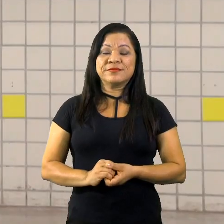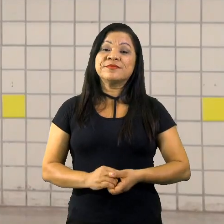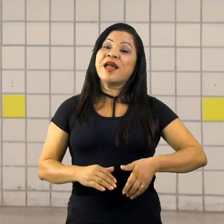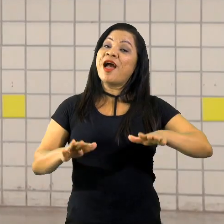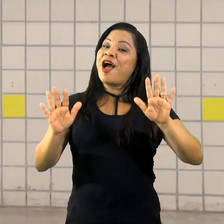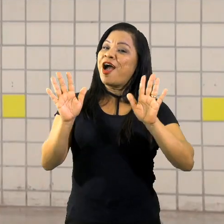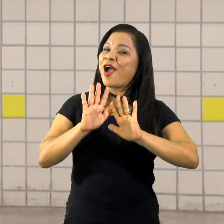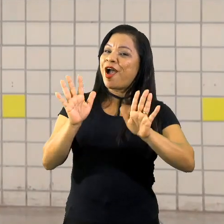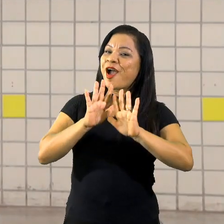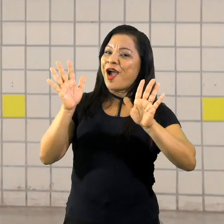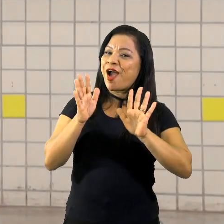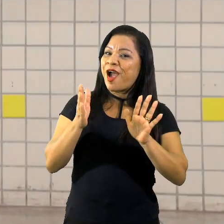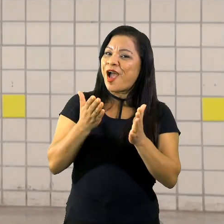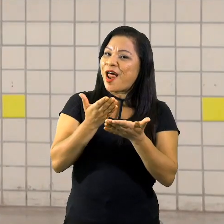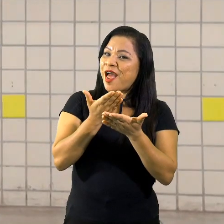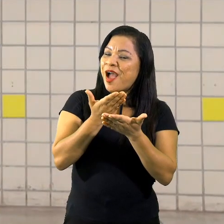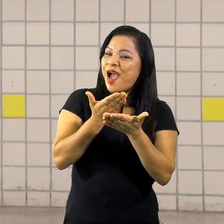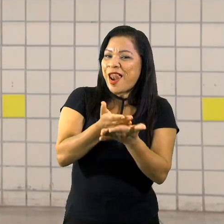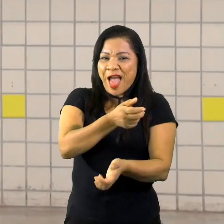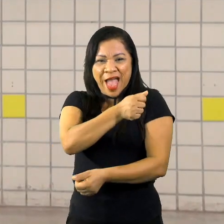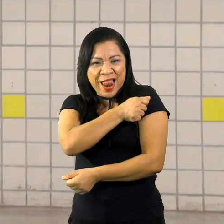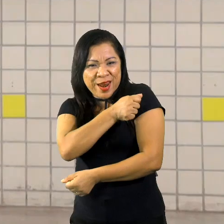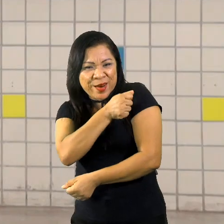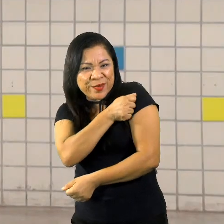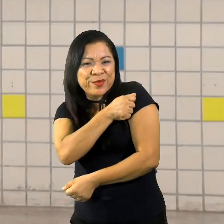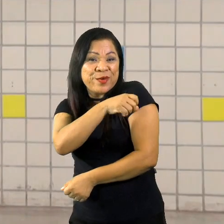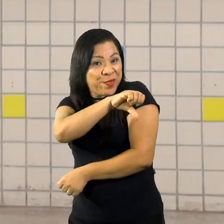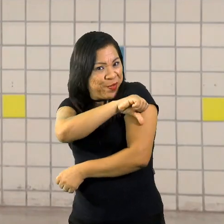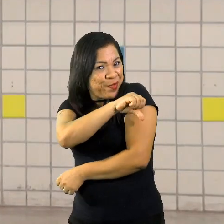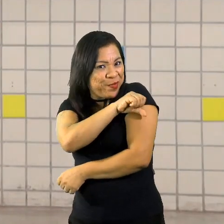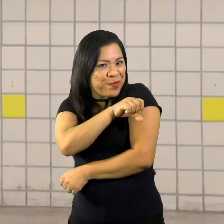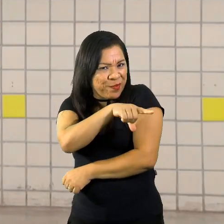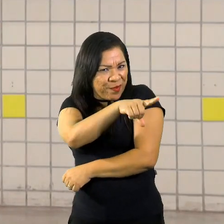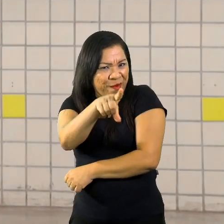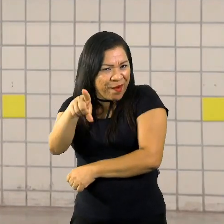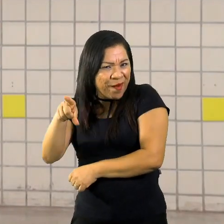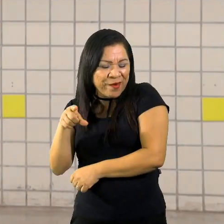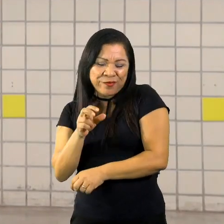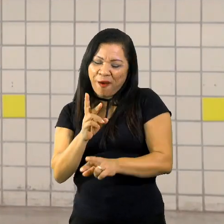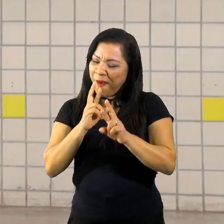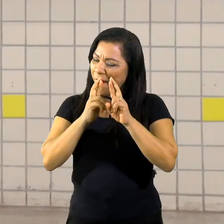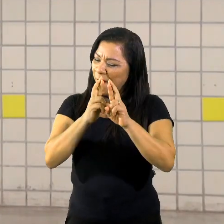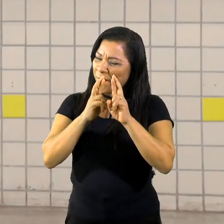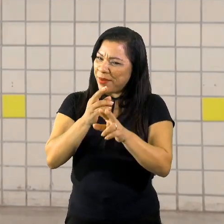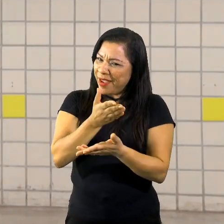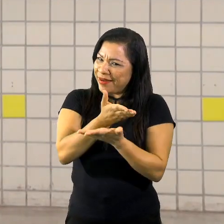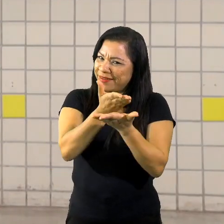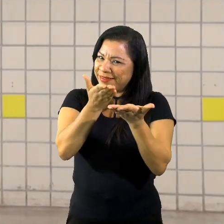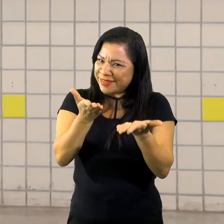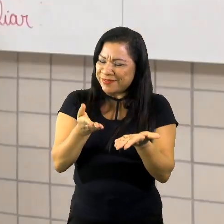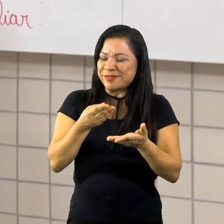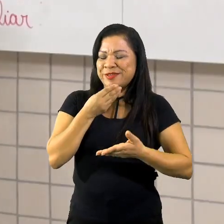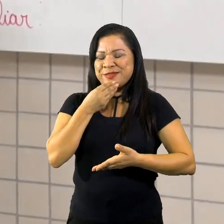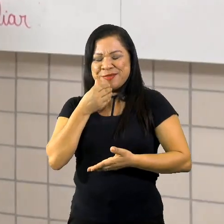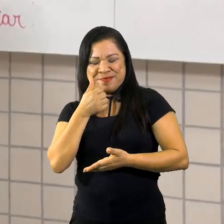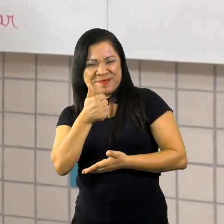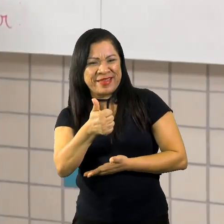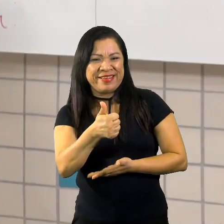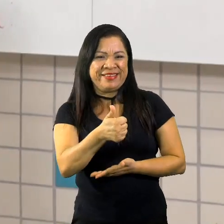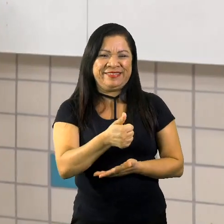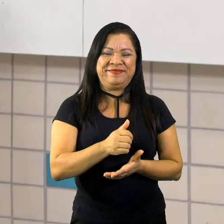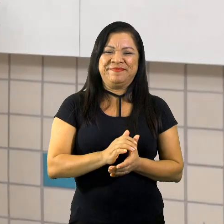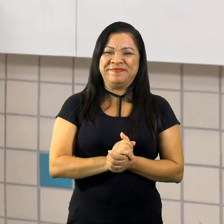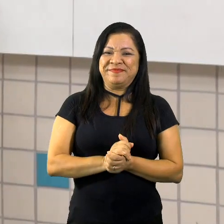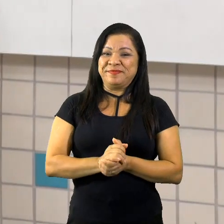Olá, estudantes do nono ano, como vocês estão? Espero que estejam todos bem, firmes e fortes.